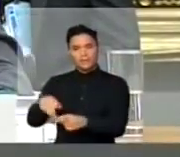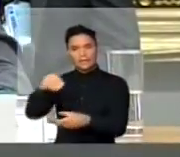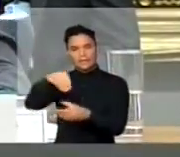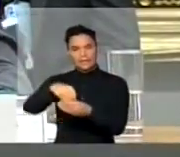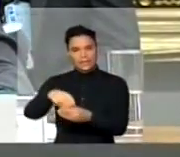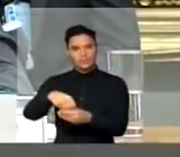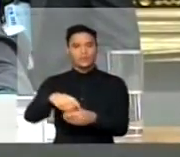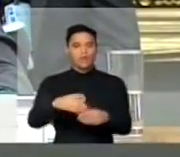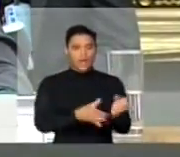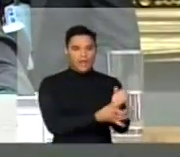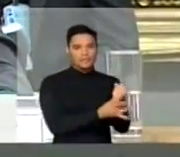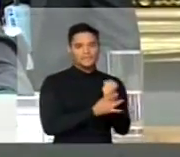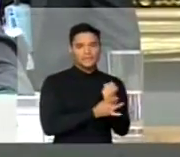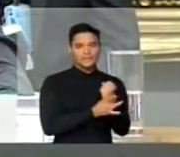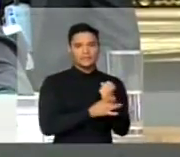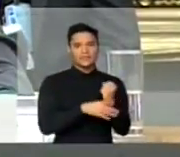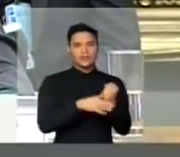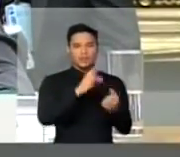pela defesa.